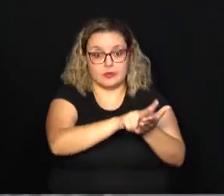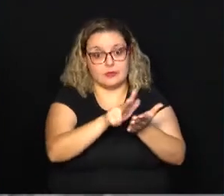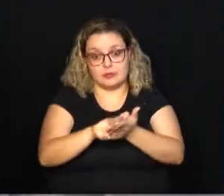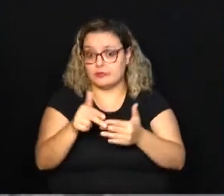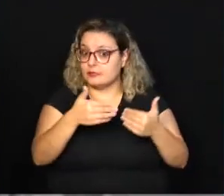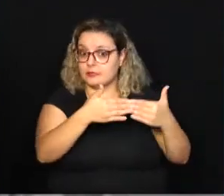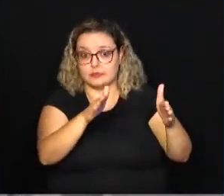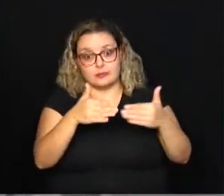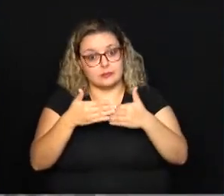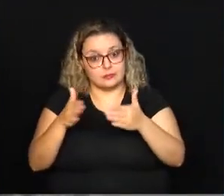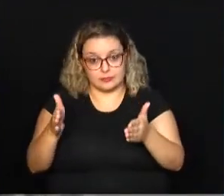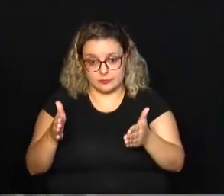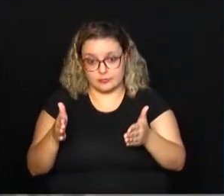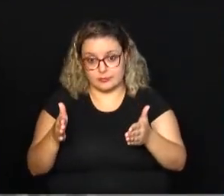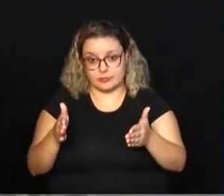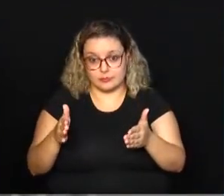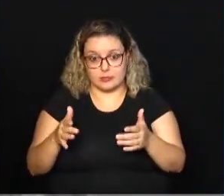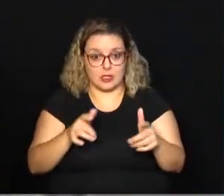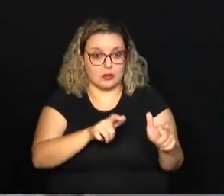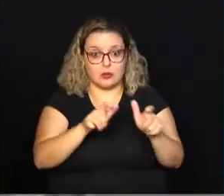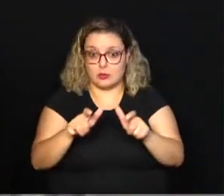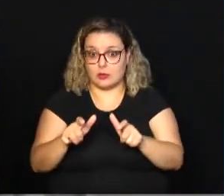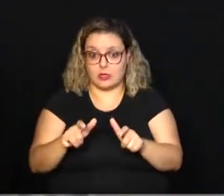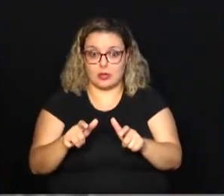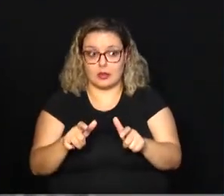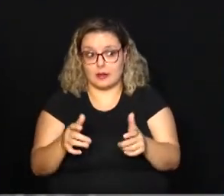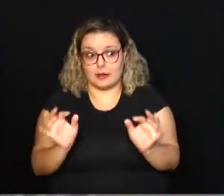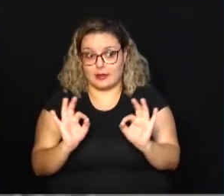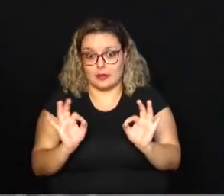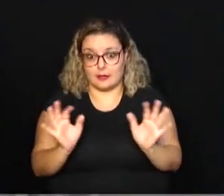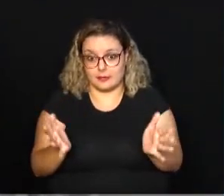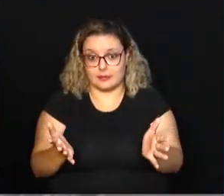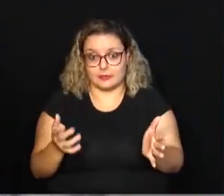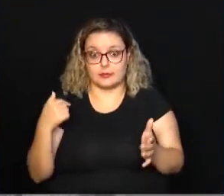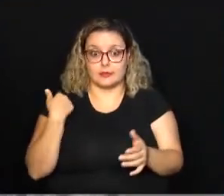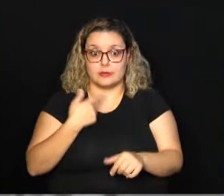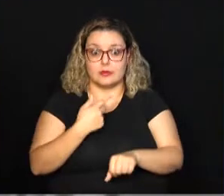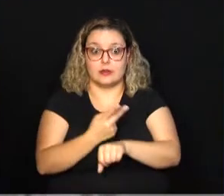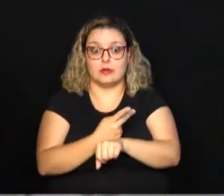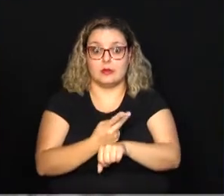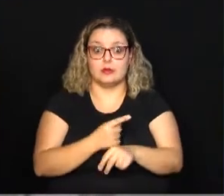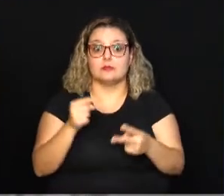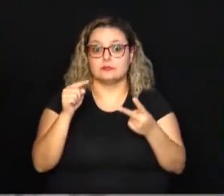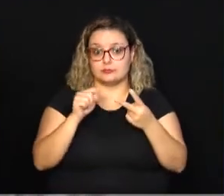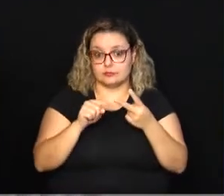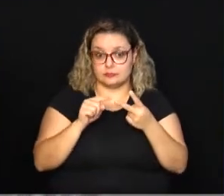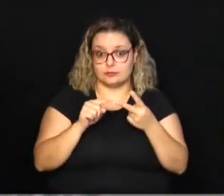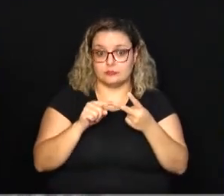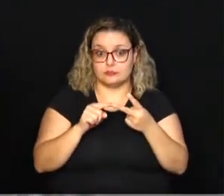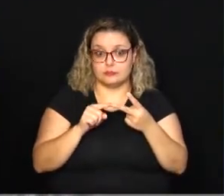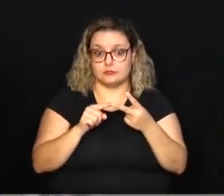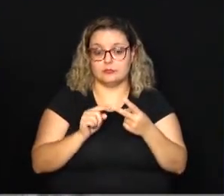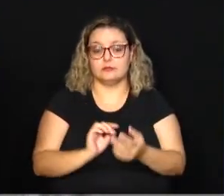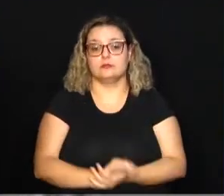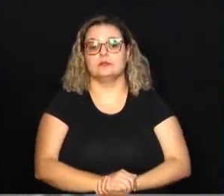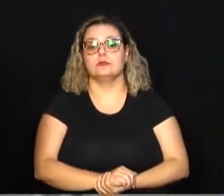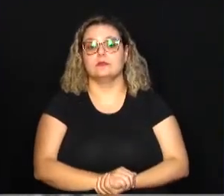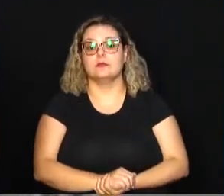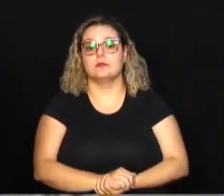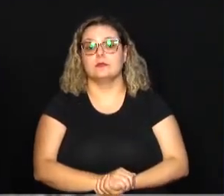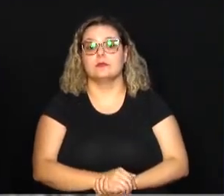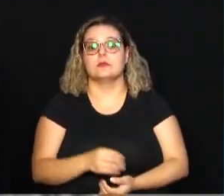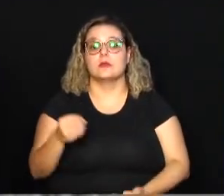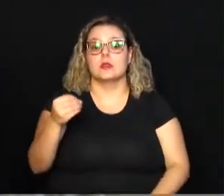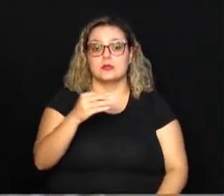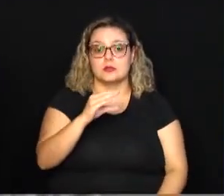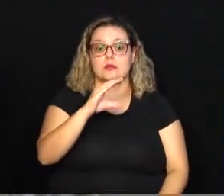disponíveis em lugar nenhum para onde a gente possa buscar. A segunda pergunta é em relação às novas